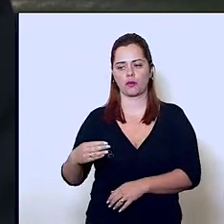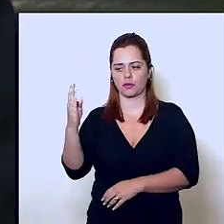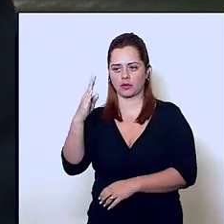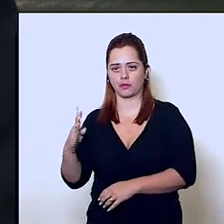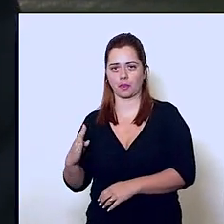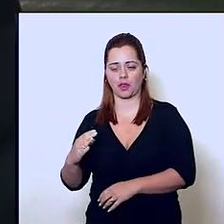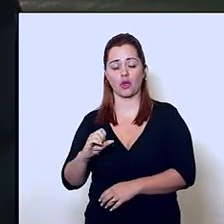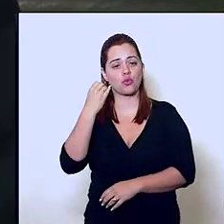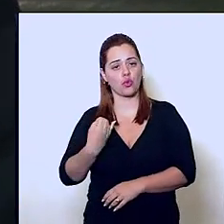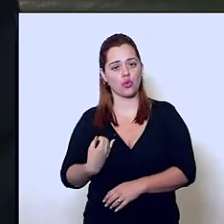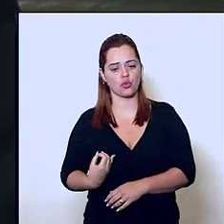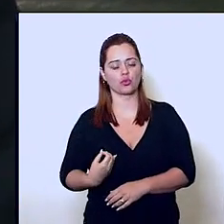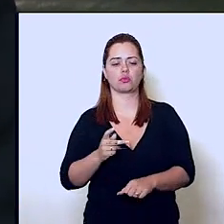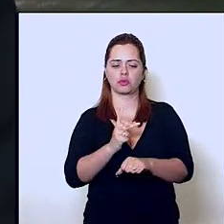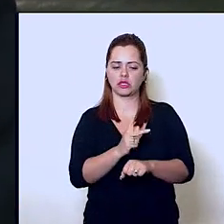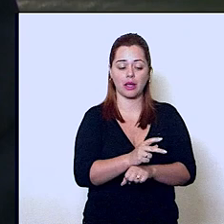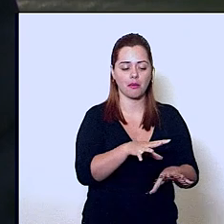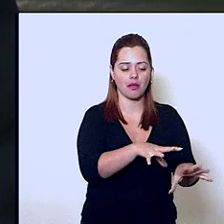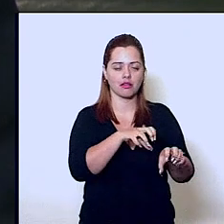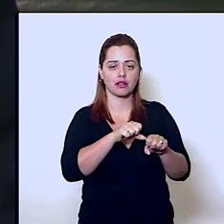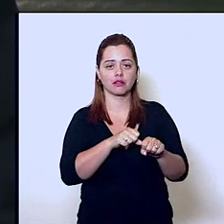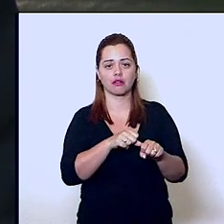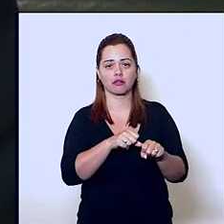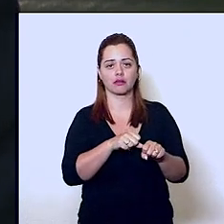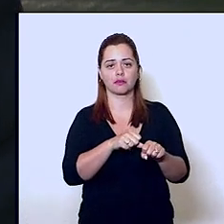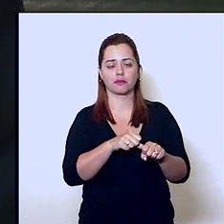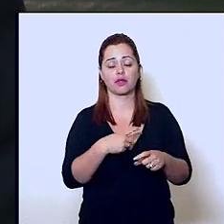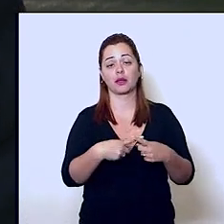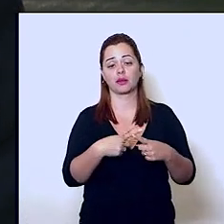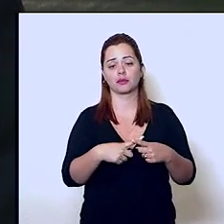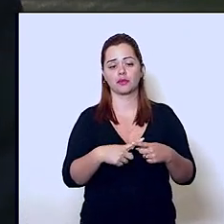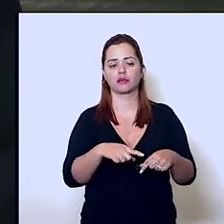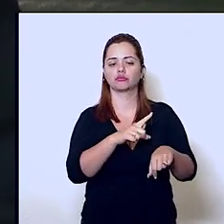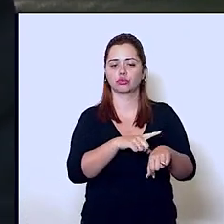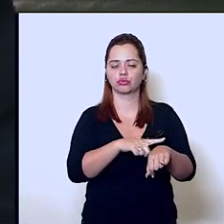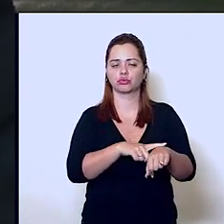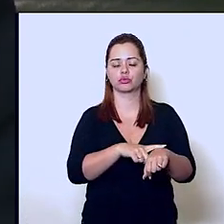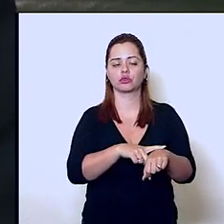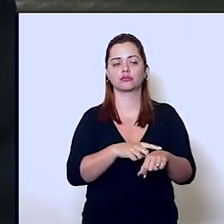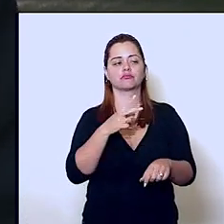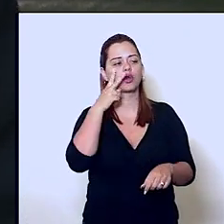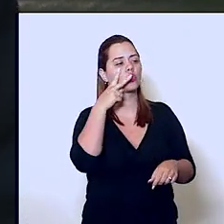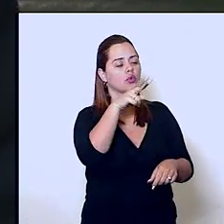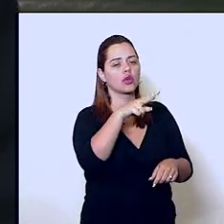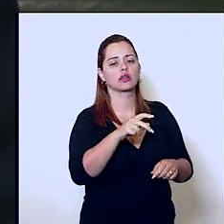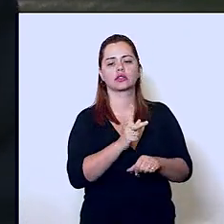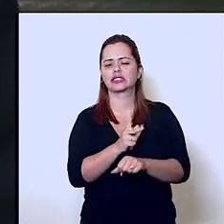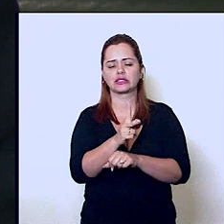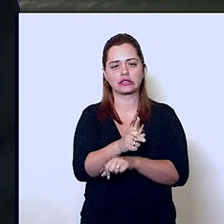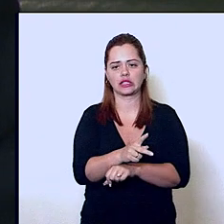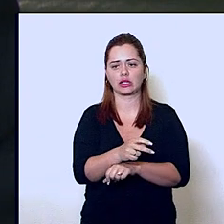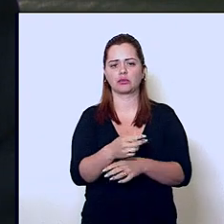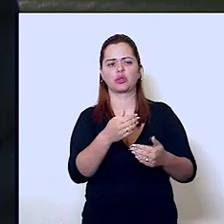ser resgatado, pois, de tempos em tempos, nós verificamos sempre, né, um desgaste institucional